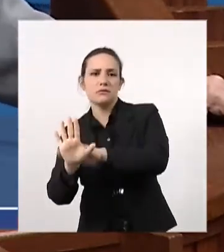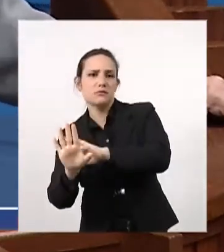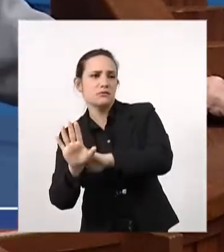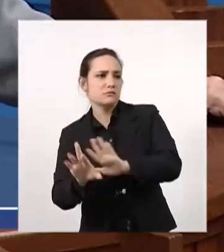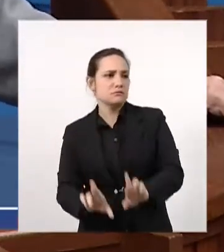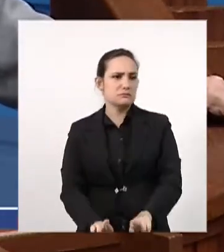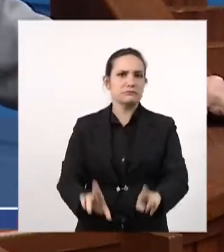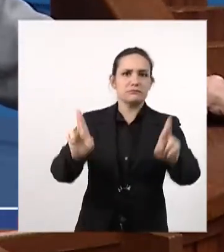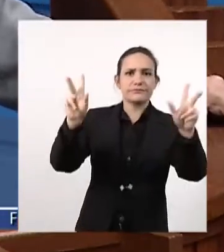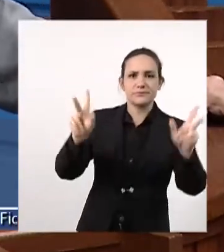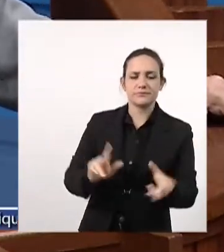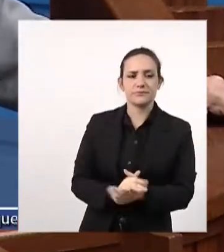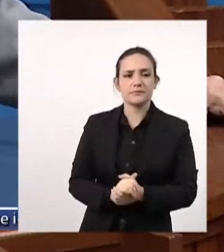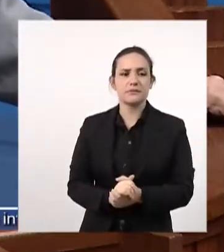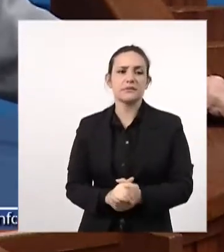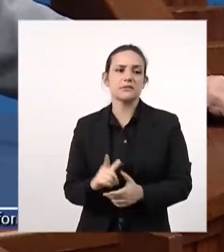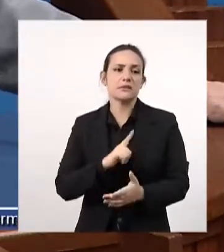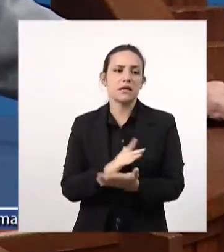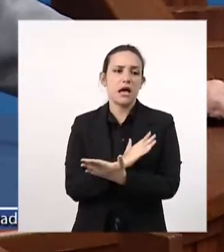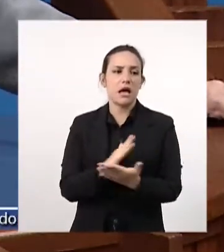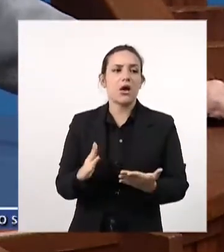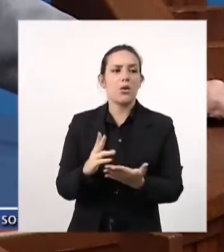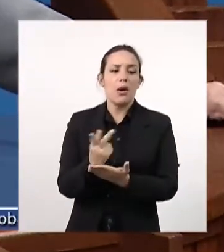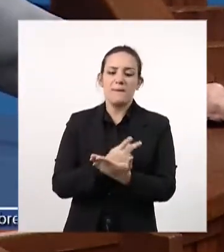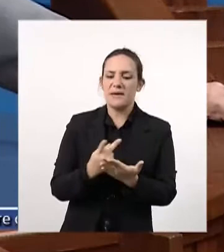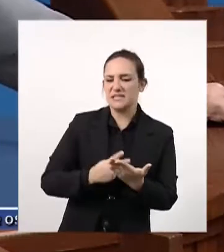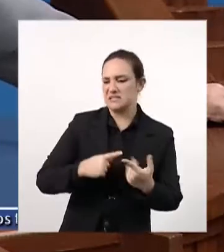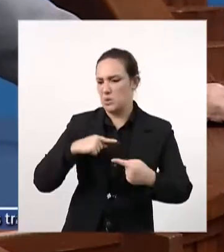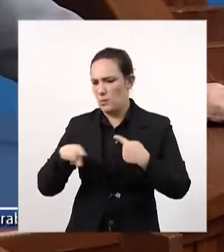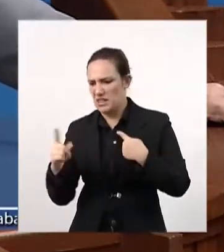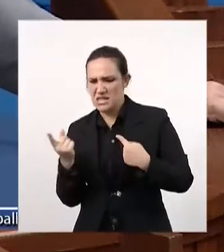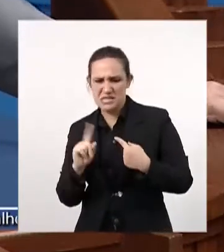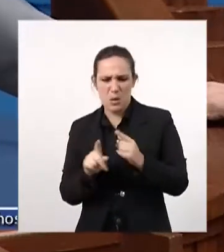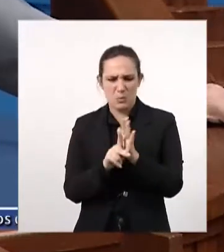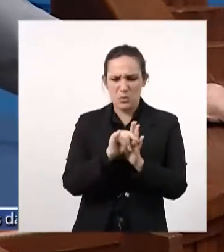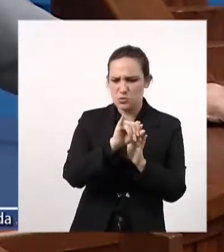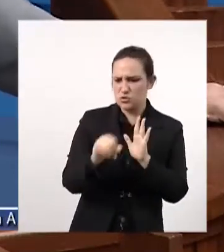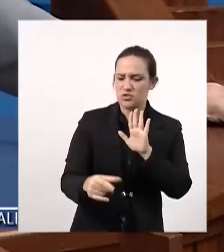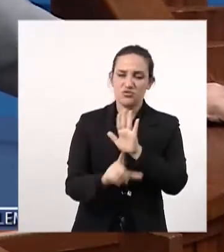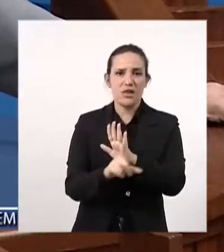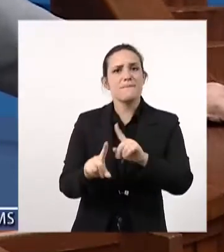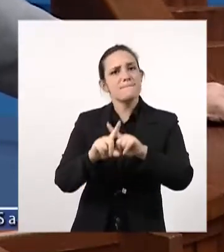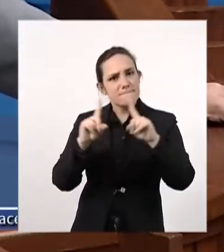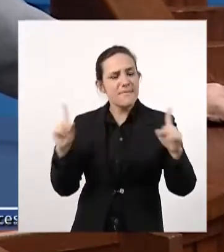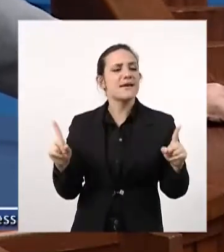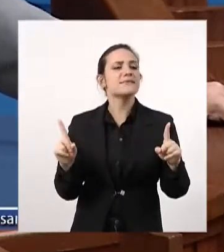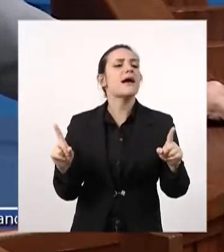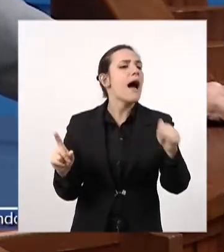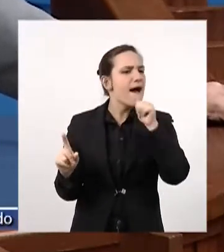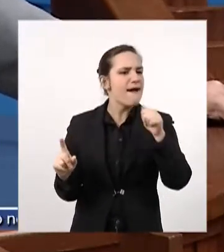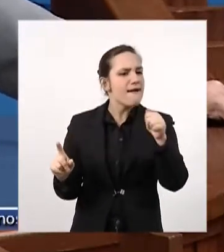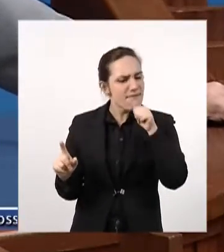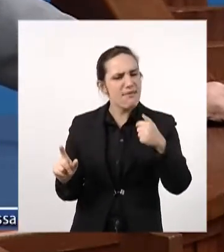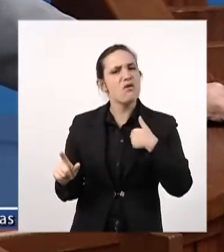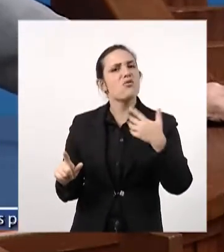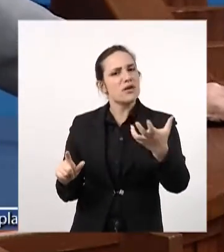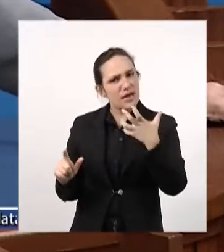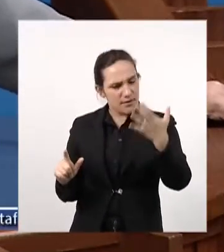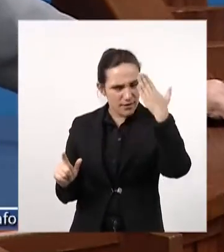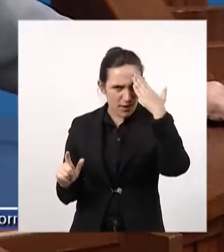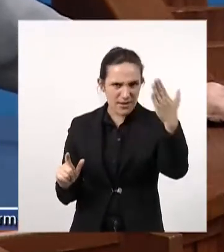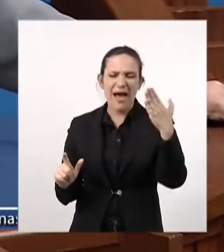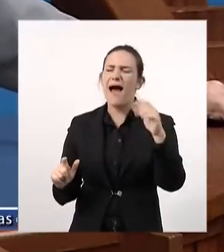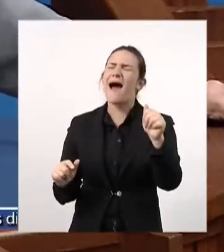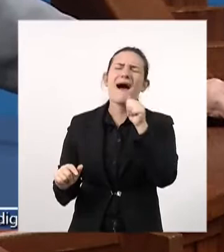em relação às matérias, o parecer contrário, mas eu preciso dar esse testemunho, que mesmo